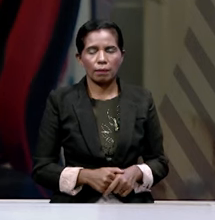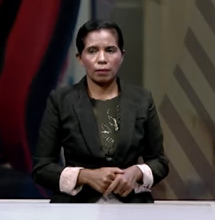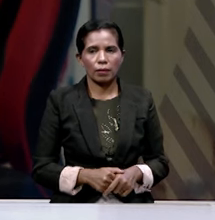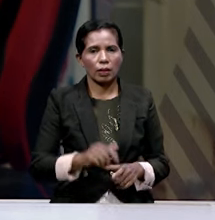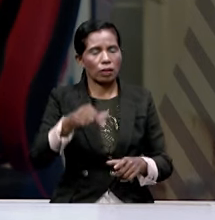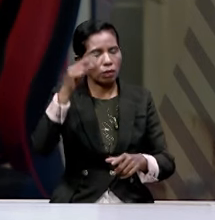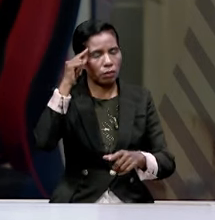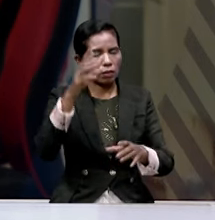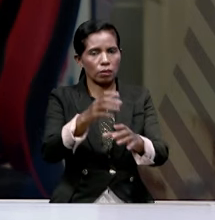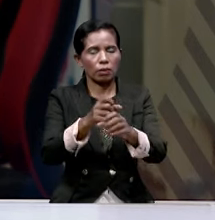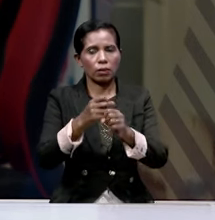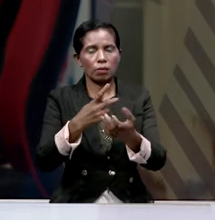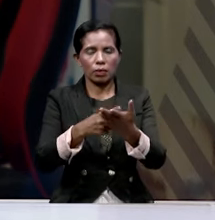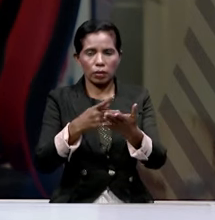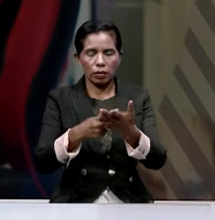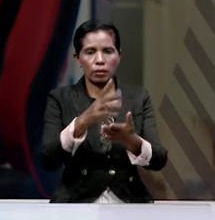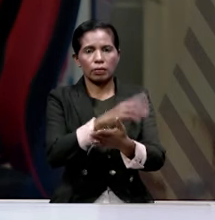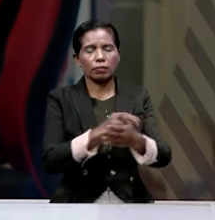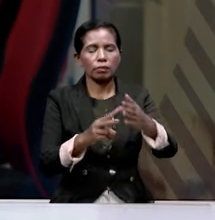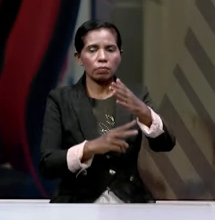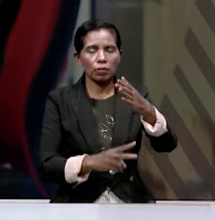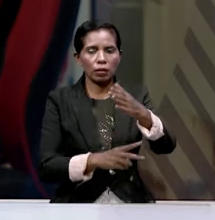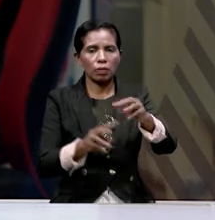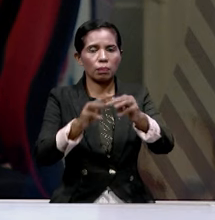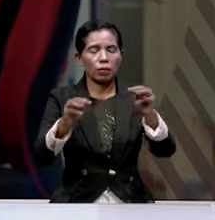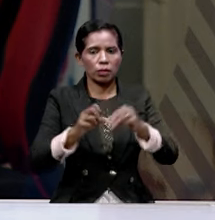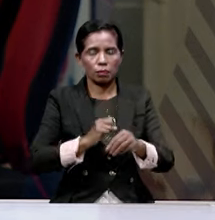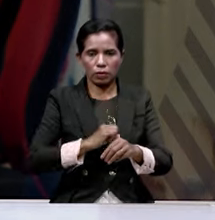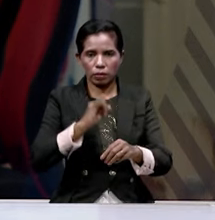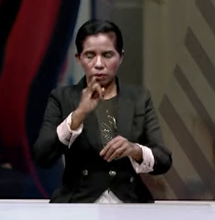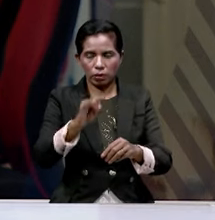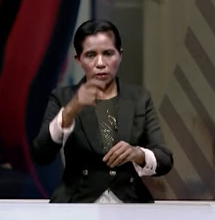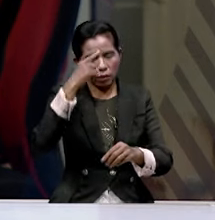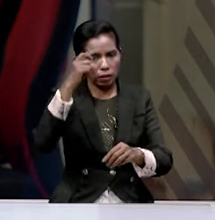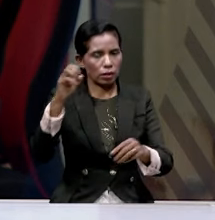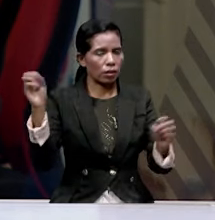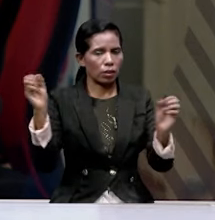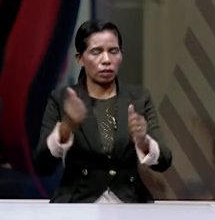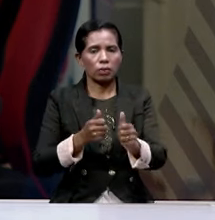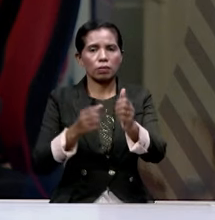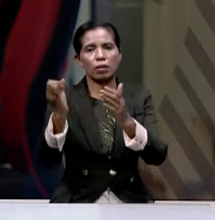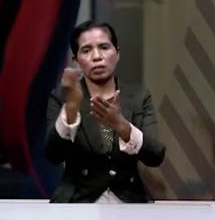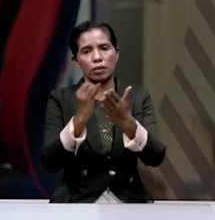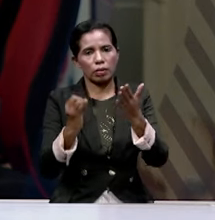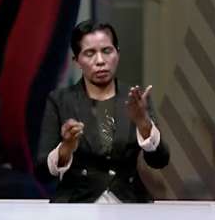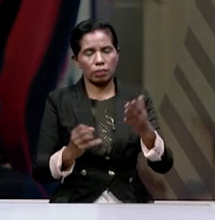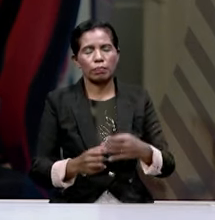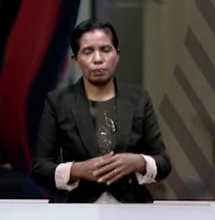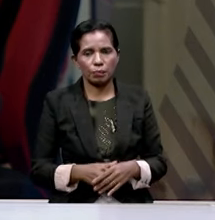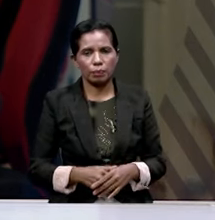Governo sobre o projeto Baraza em Baponte Raiqueta, município de Covalima, tamba latuir desenho.